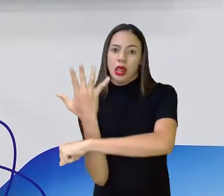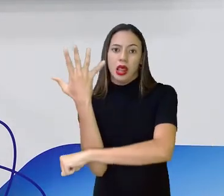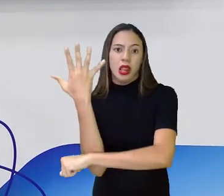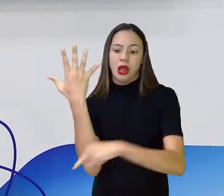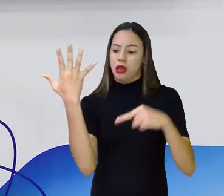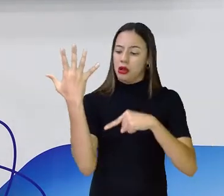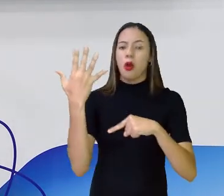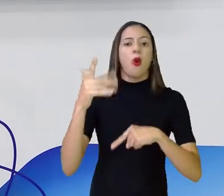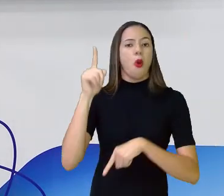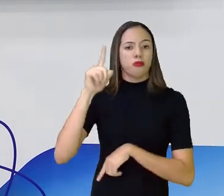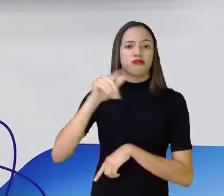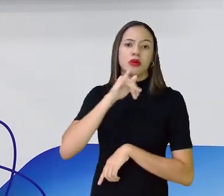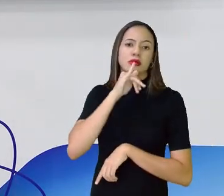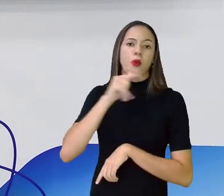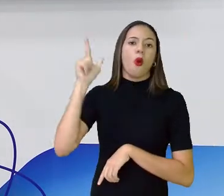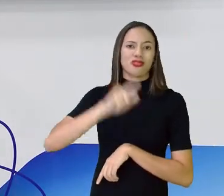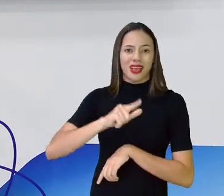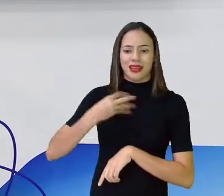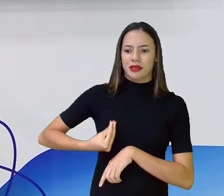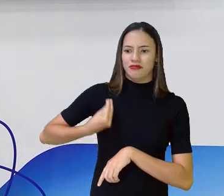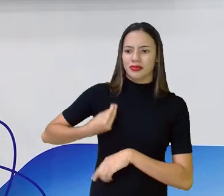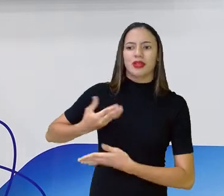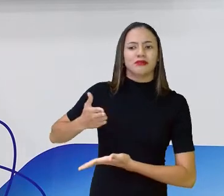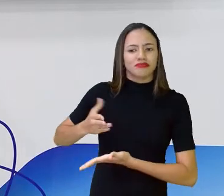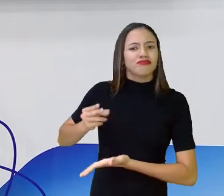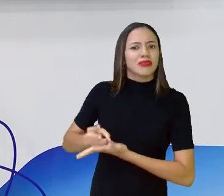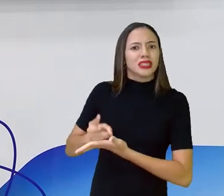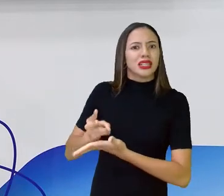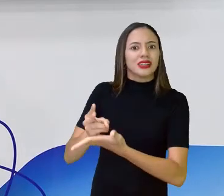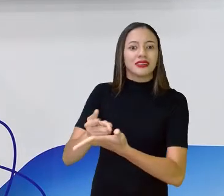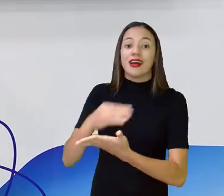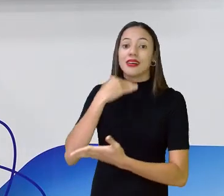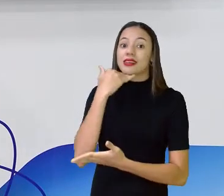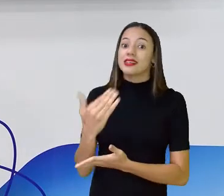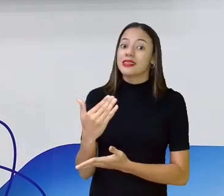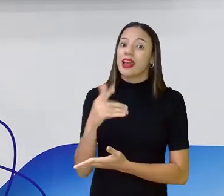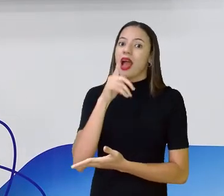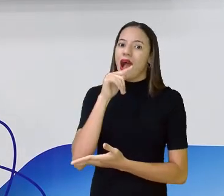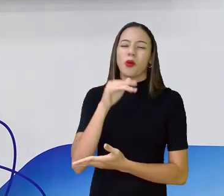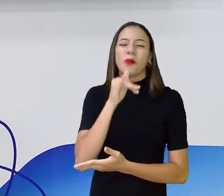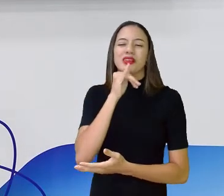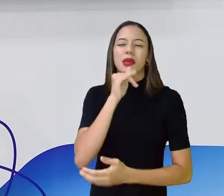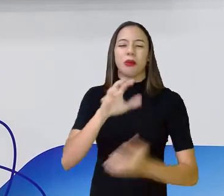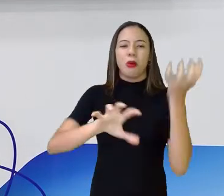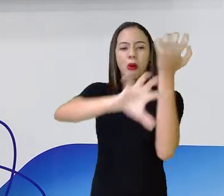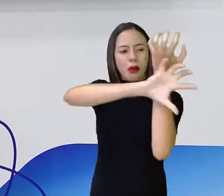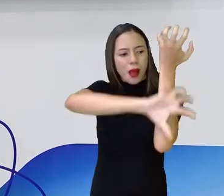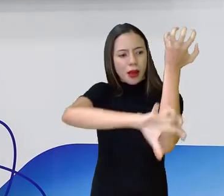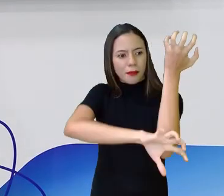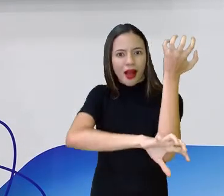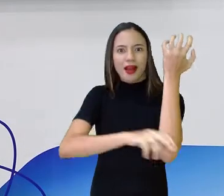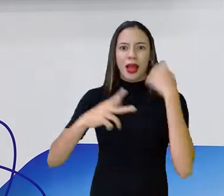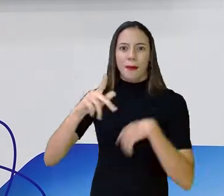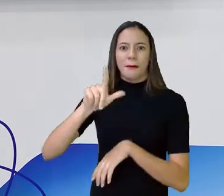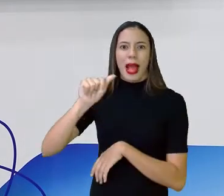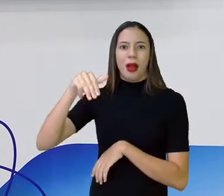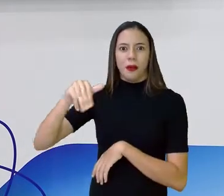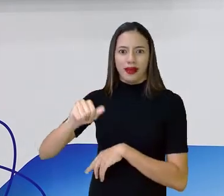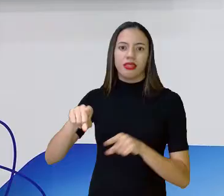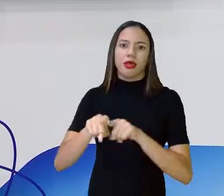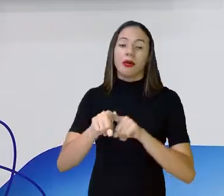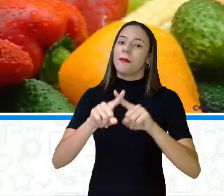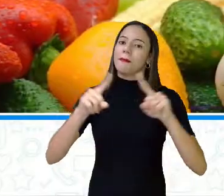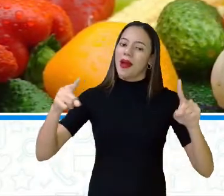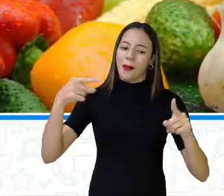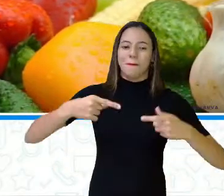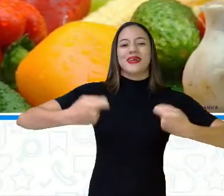cactos, por exemplo, como as palmas, mas vai chegar um determinado momento que você precisa irrigar. Então ela é importante, o solo vai